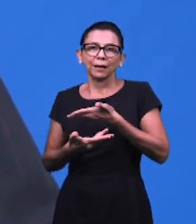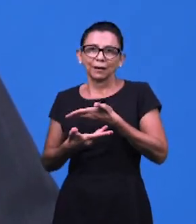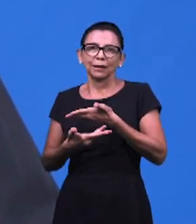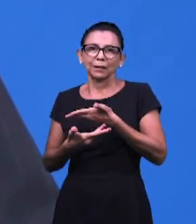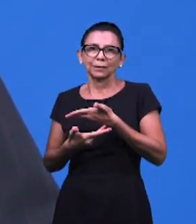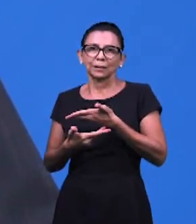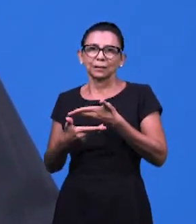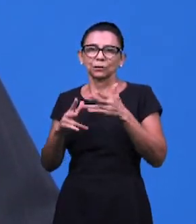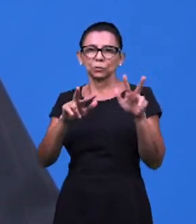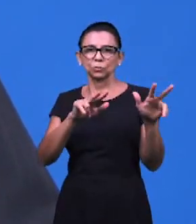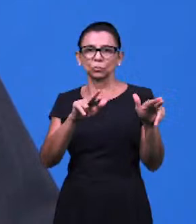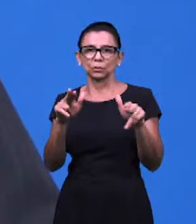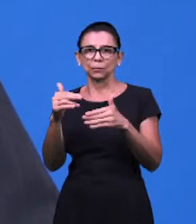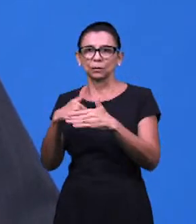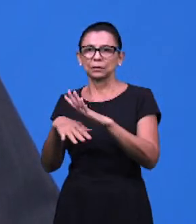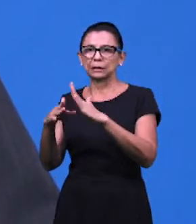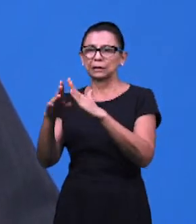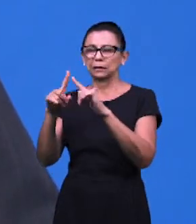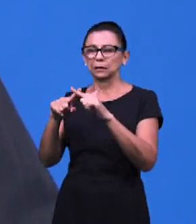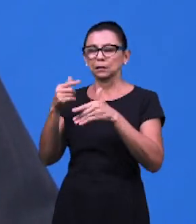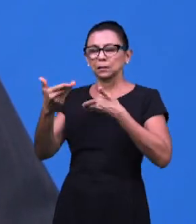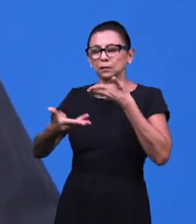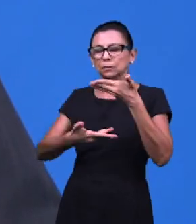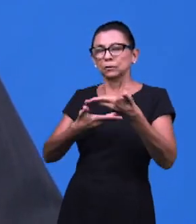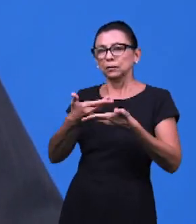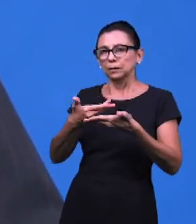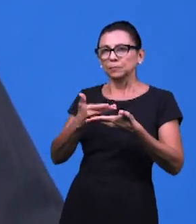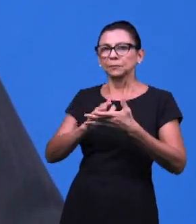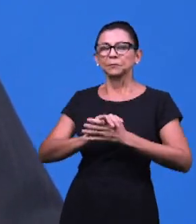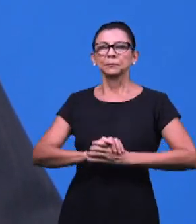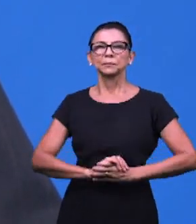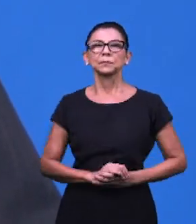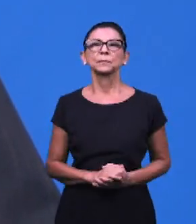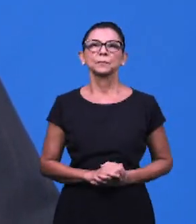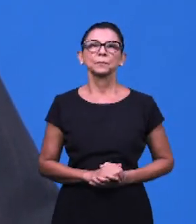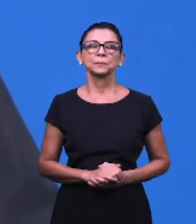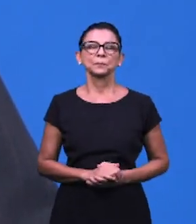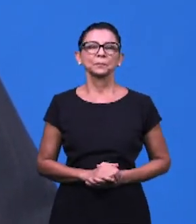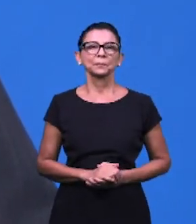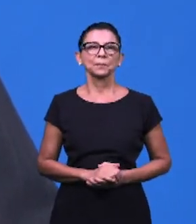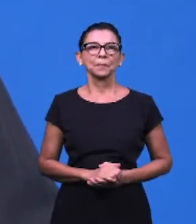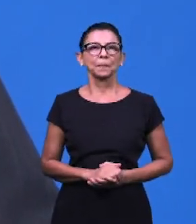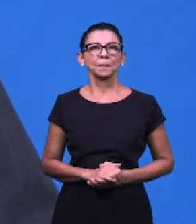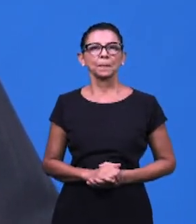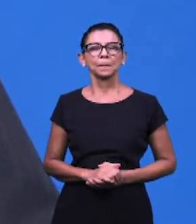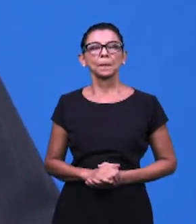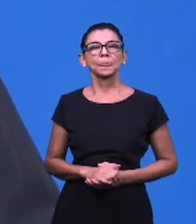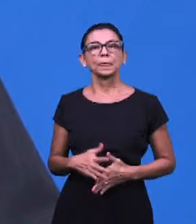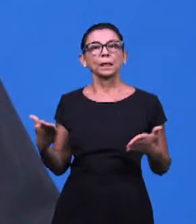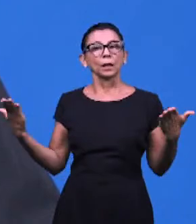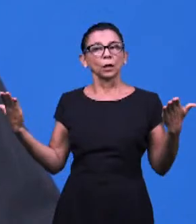em colocar ali aquilo que Jesus falou para sua mãe e para o discípulo, aplicando isto ao cuidado